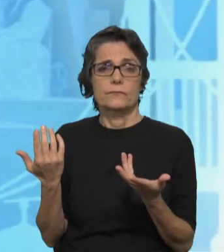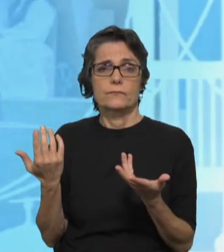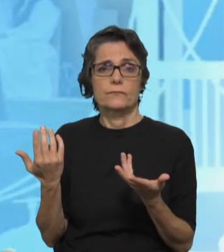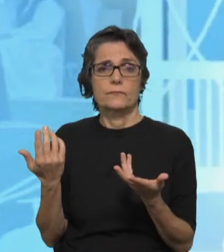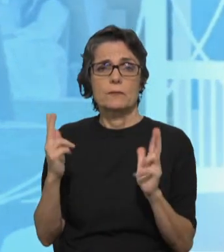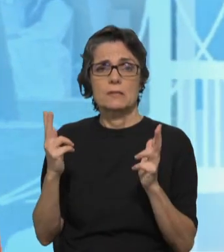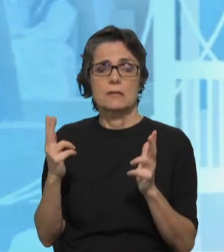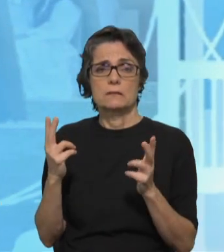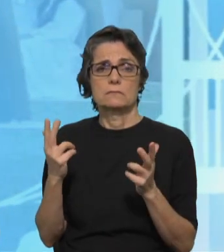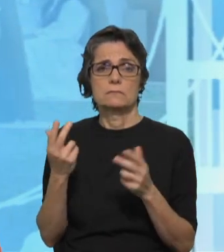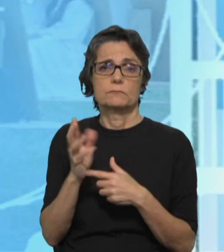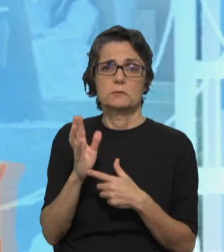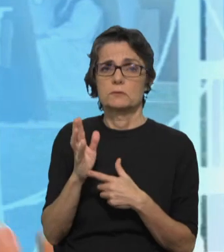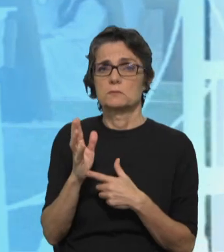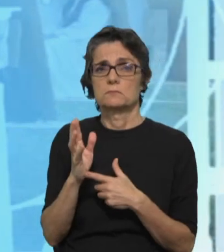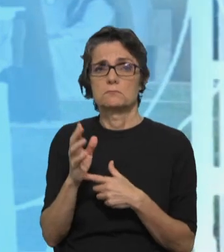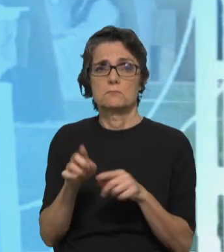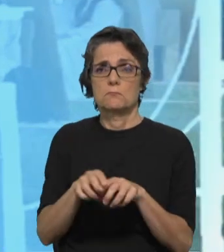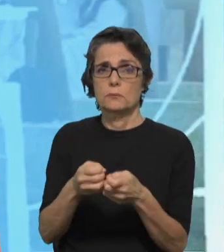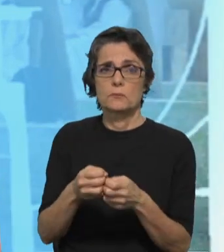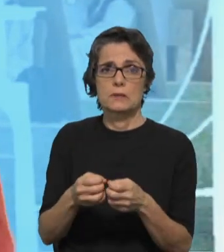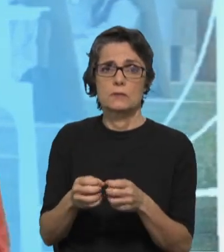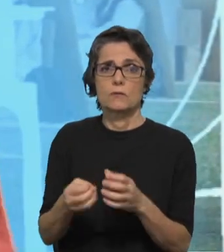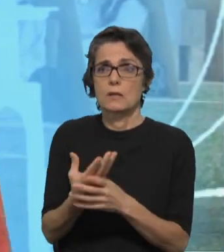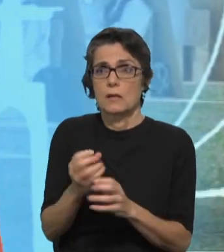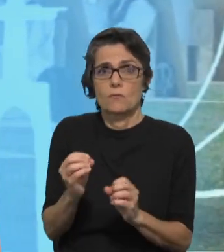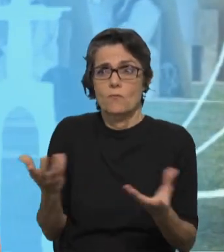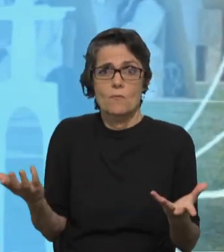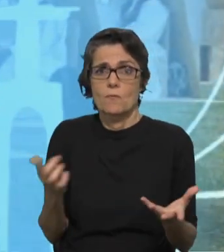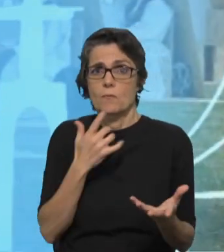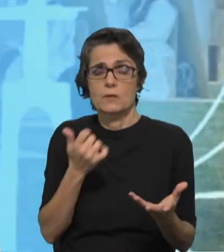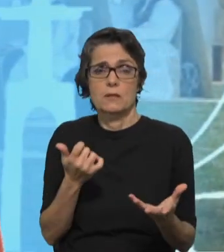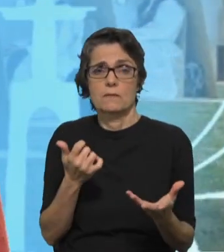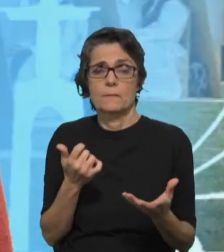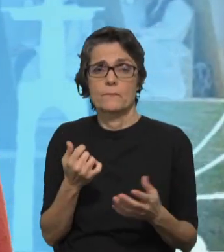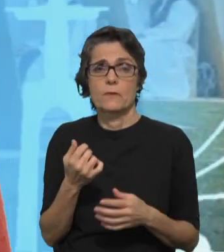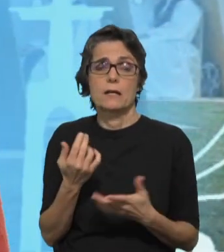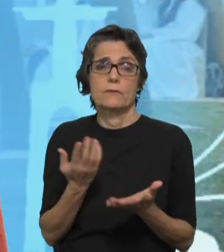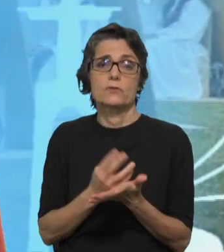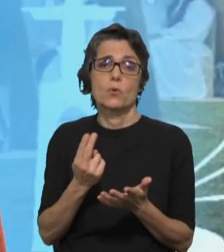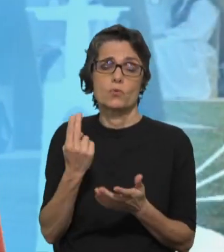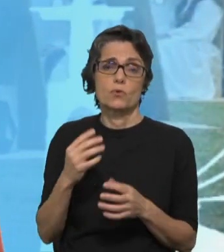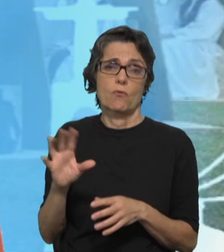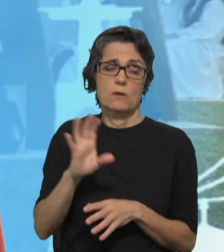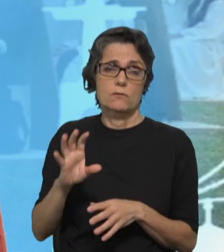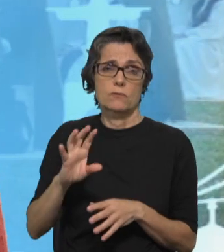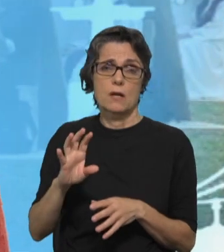liberdade de constituir partidos políticos, etc. Havia só a União Nacional e os seus derivados,